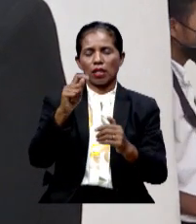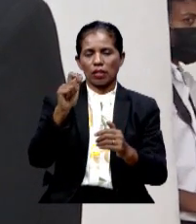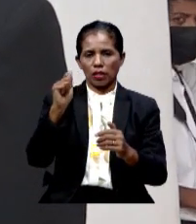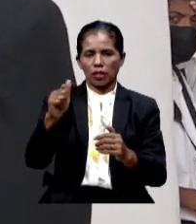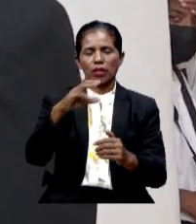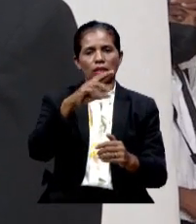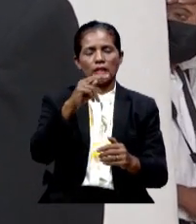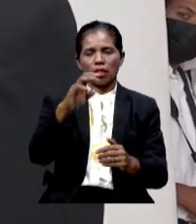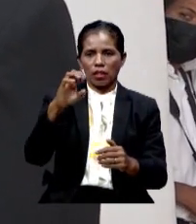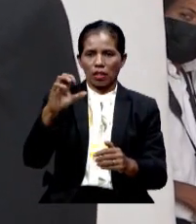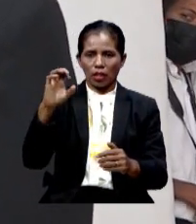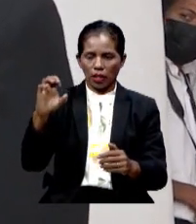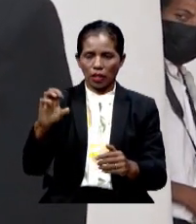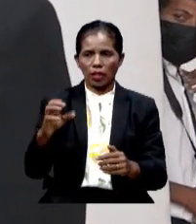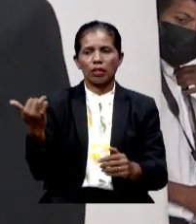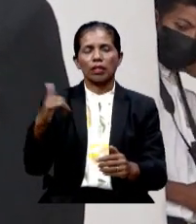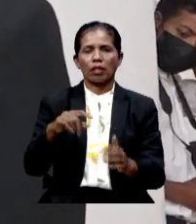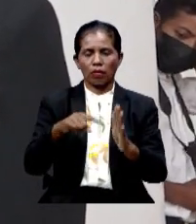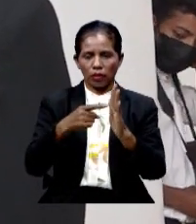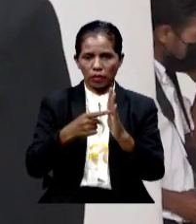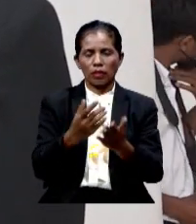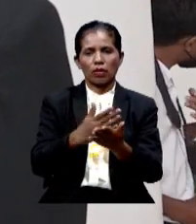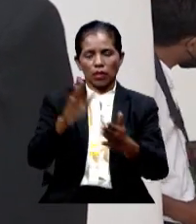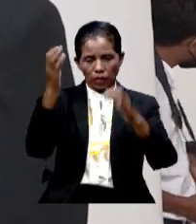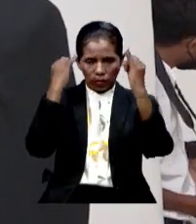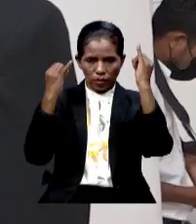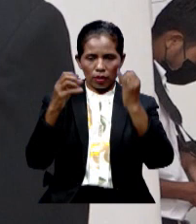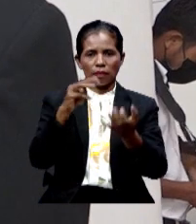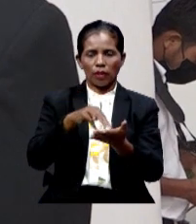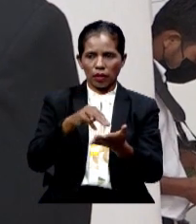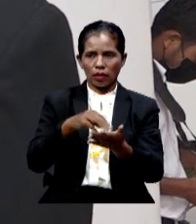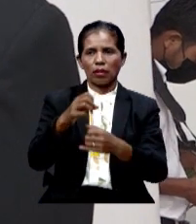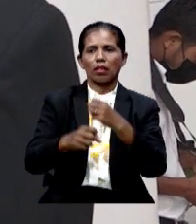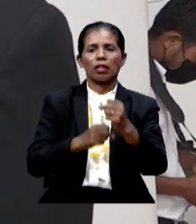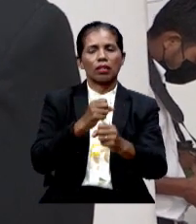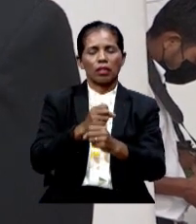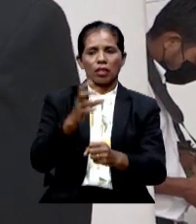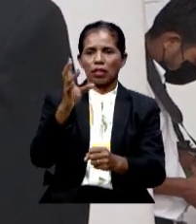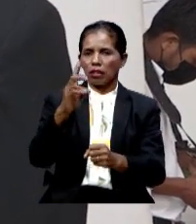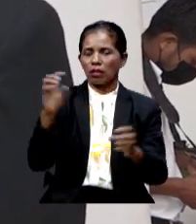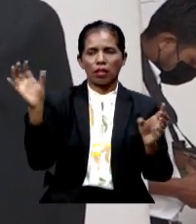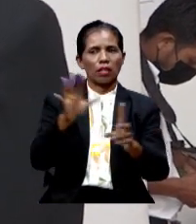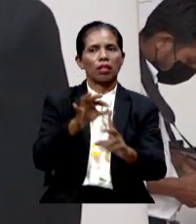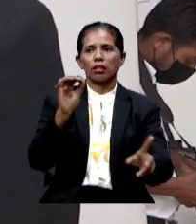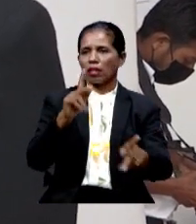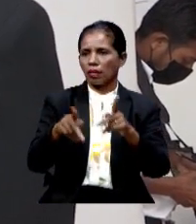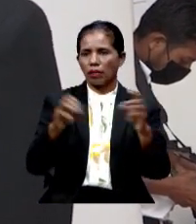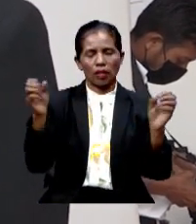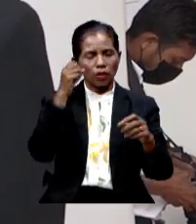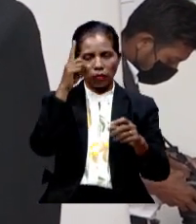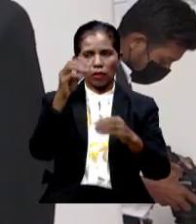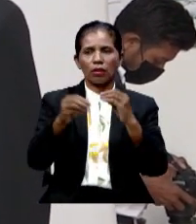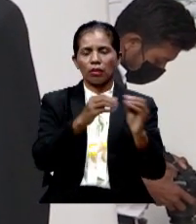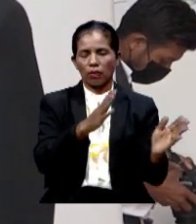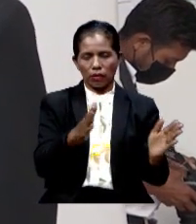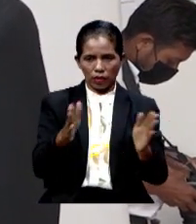de descentralização, sira tem que a ONU socializa, matéria né também tinha hito lei eleições é uma para que la compreende o processo